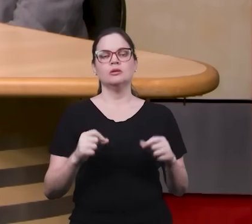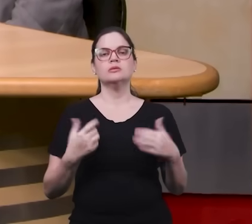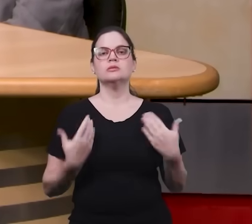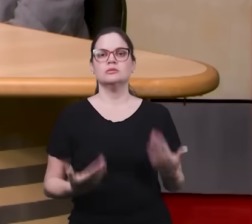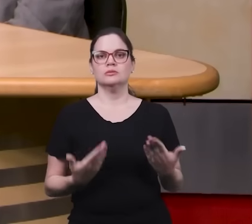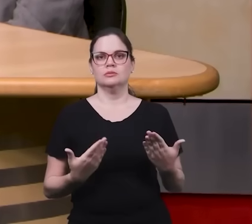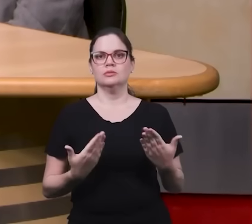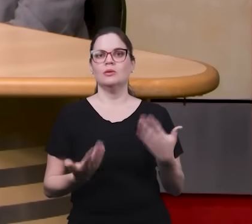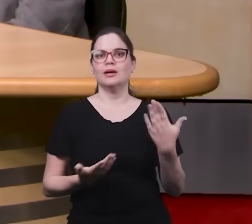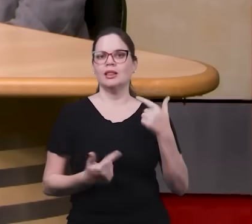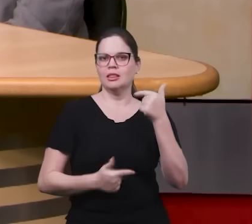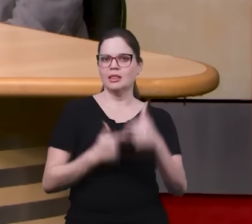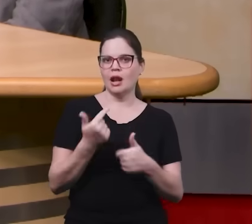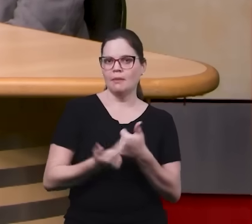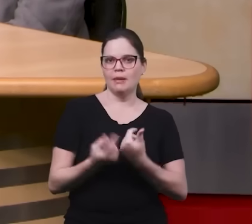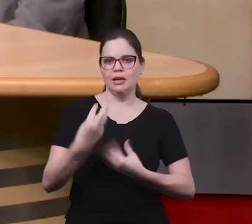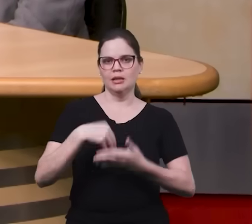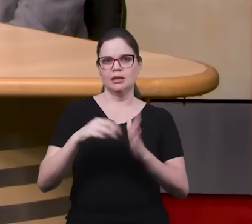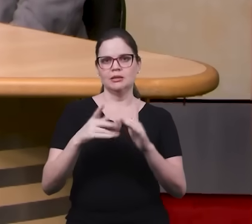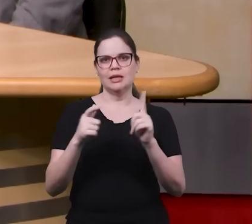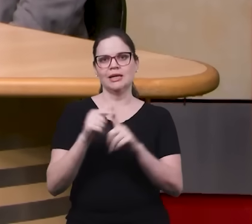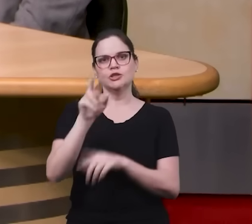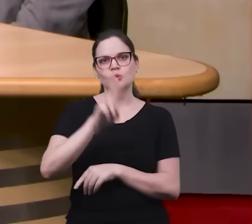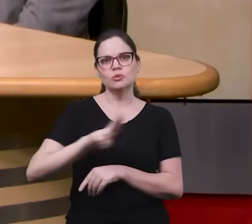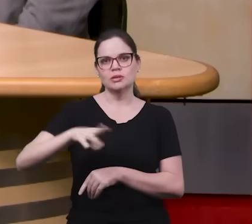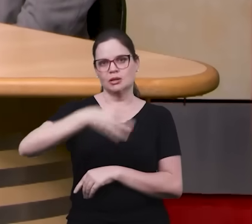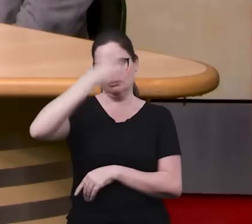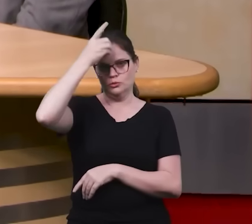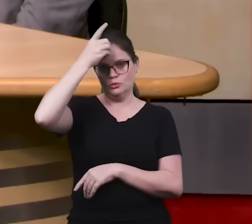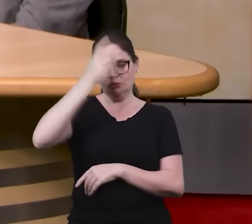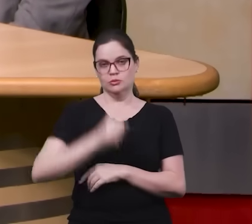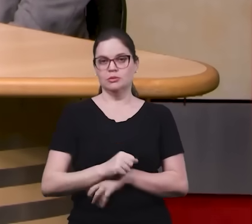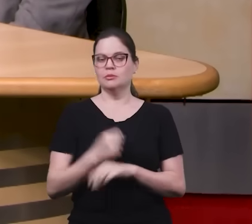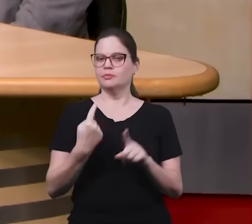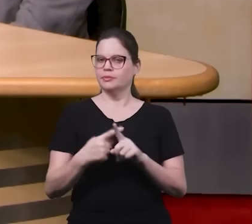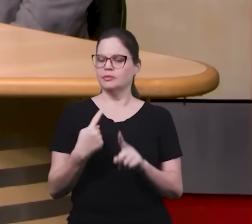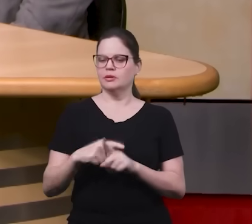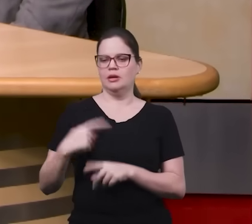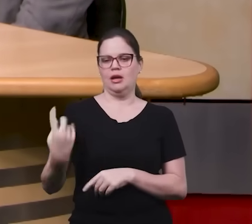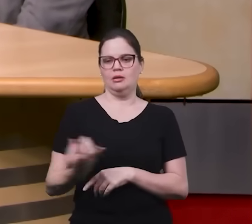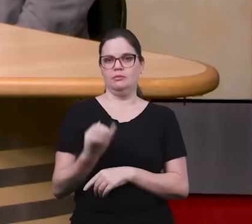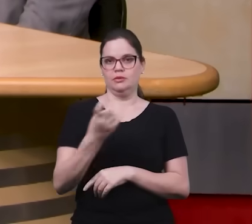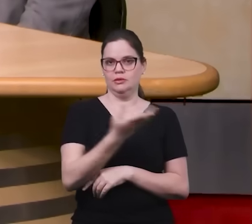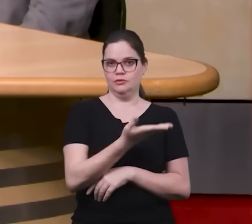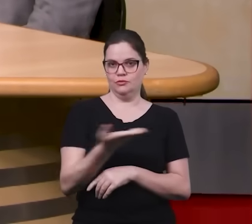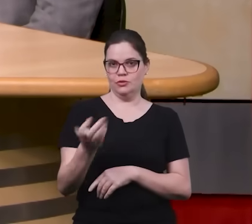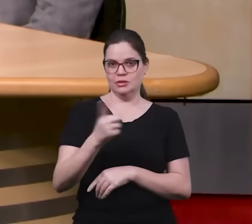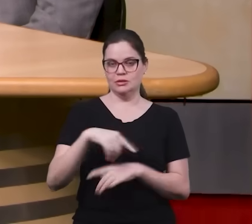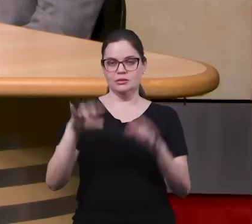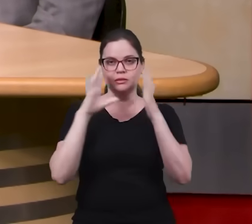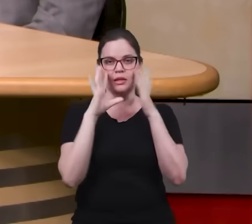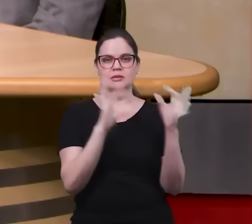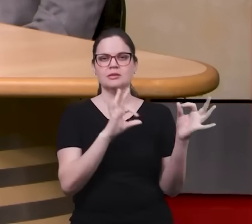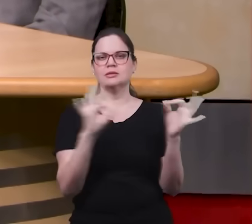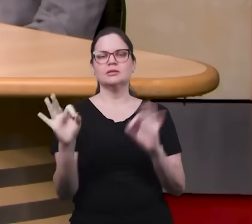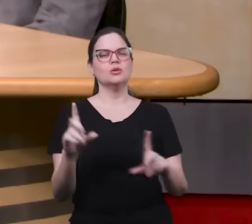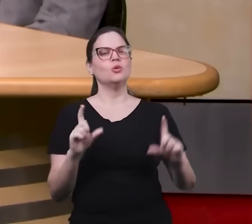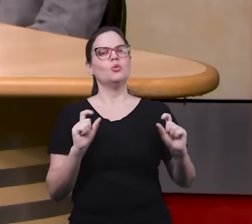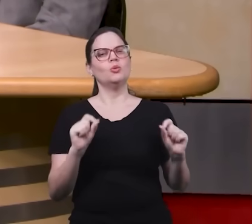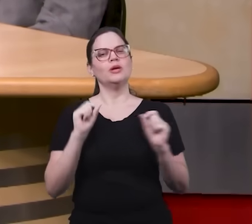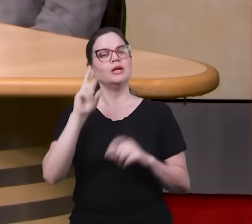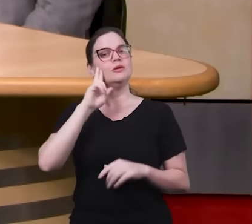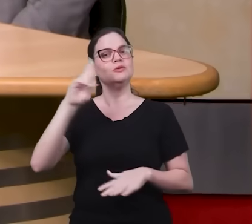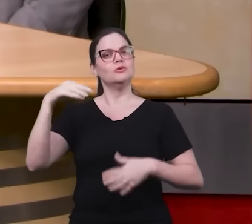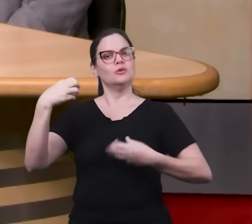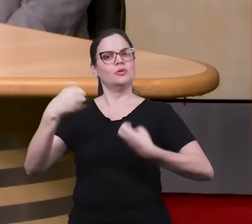dons espirituais na vida da igreja. Que é importante, os irmãos que estão assistindo, o que o Senhor